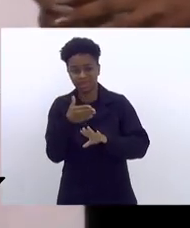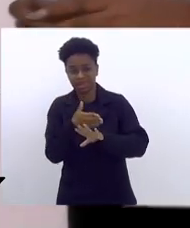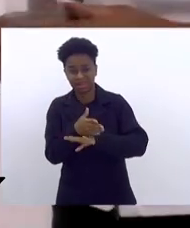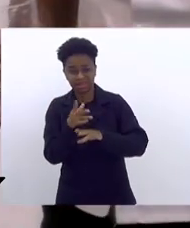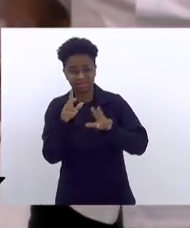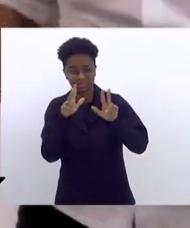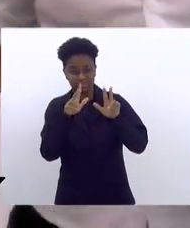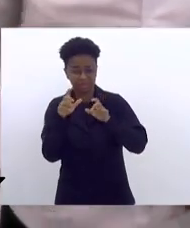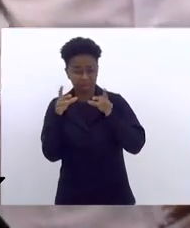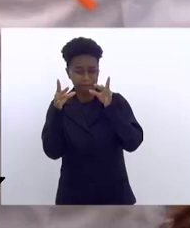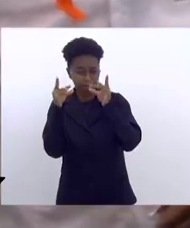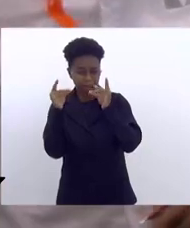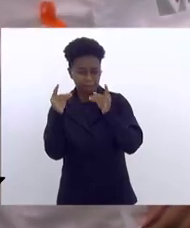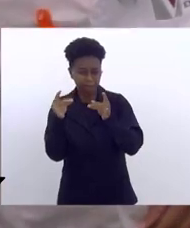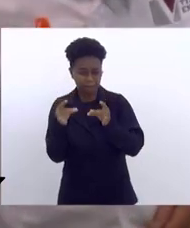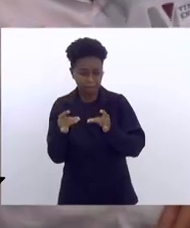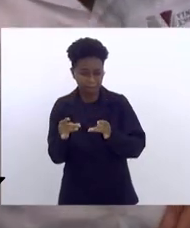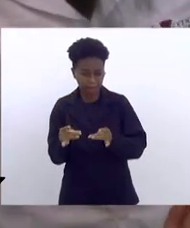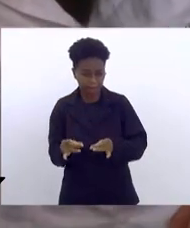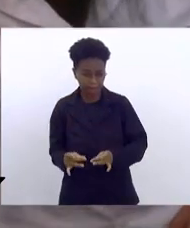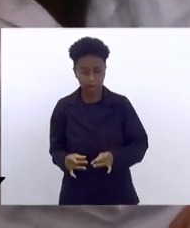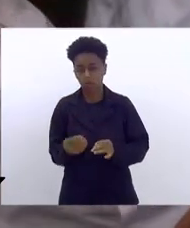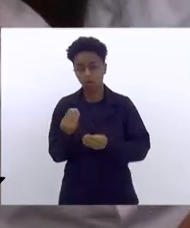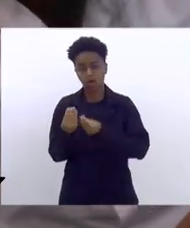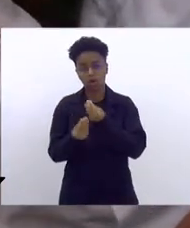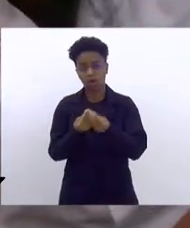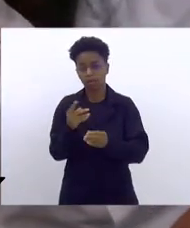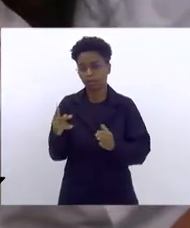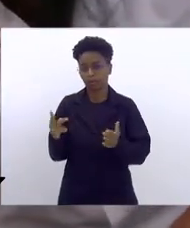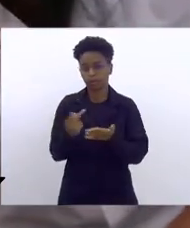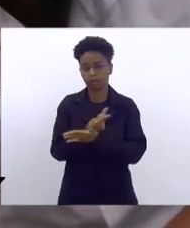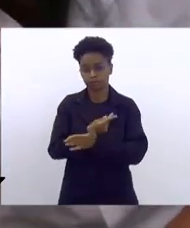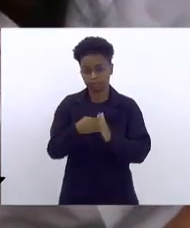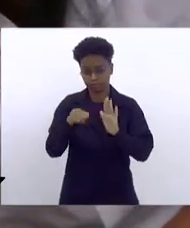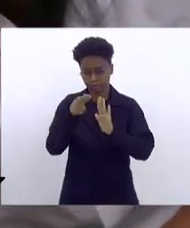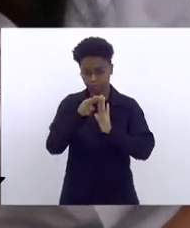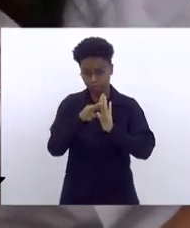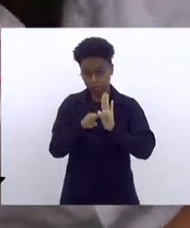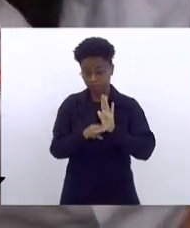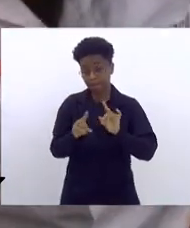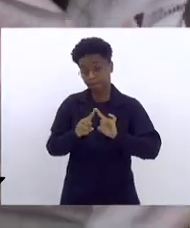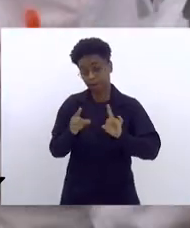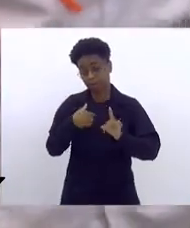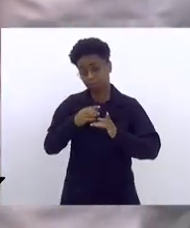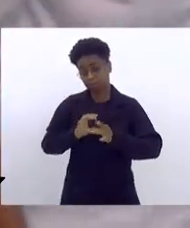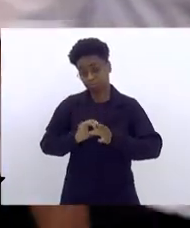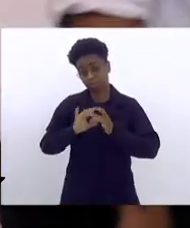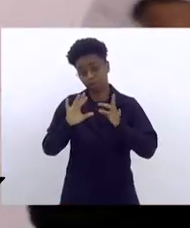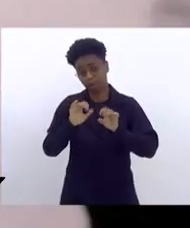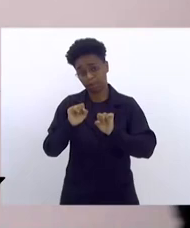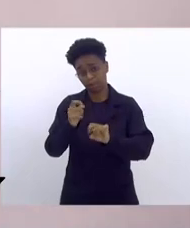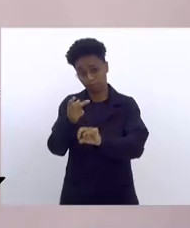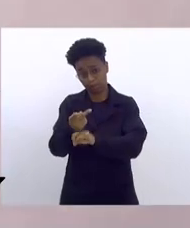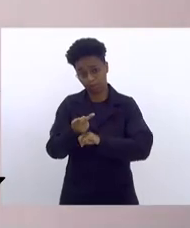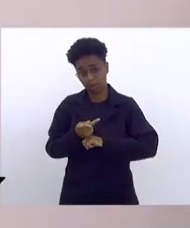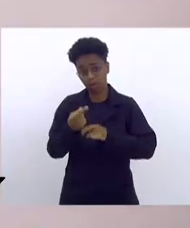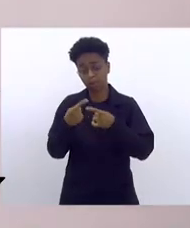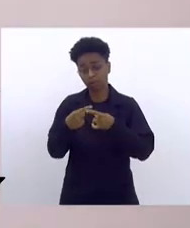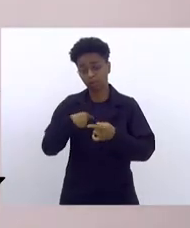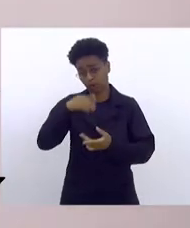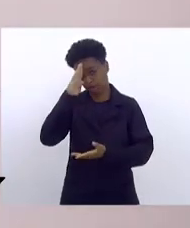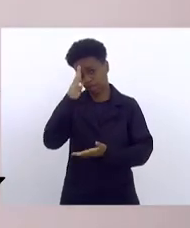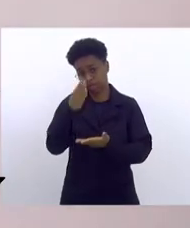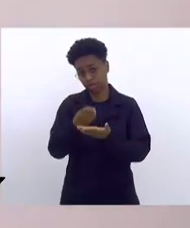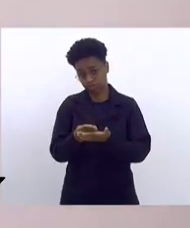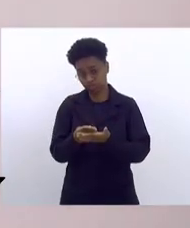mais técnicas de como a gente desenvolve esse programa mas eu me disponho até porque eu acredito muito